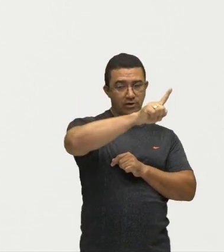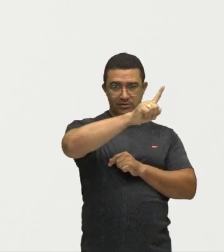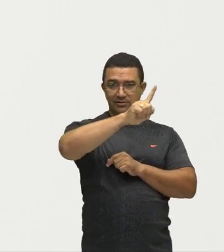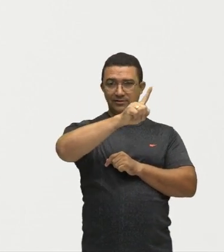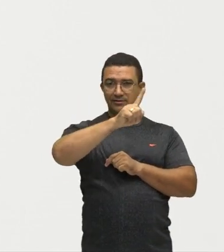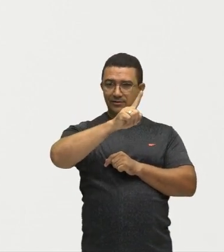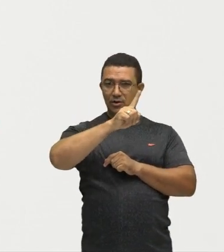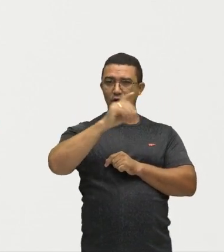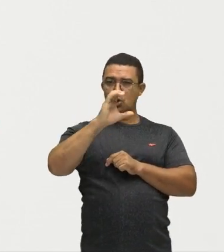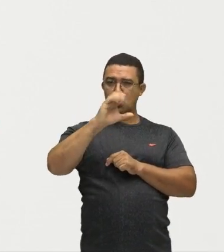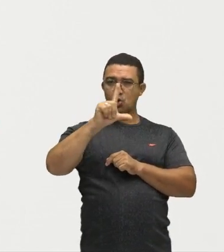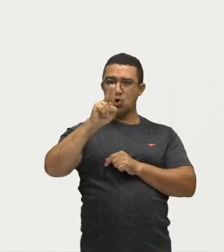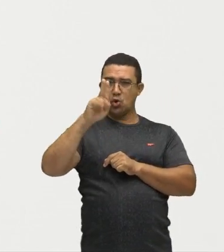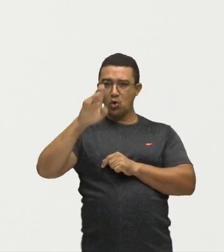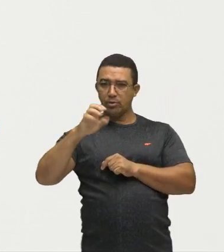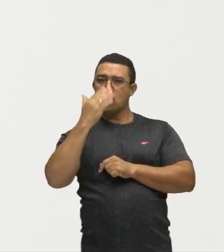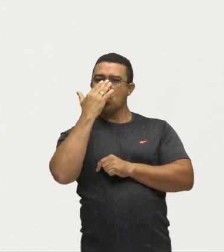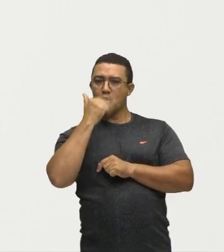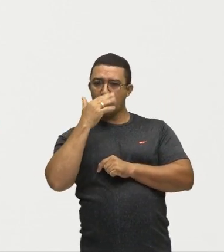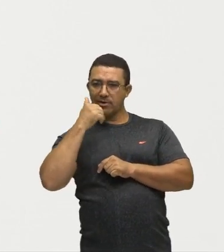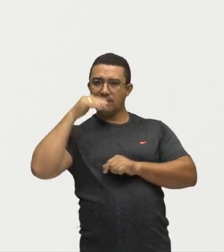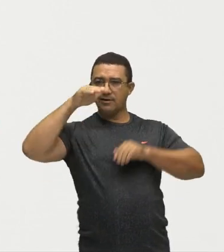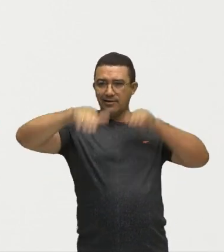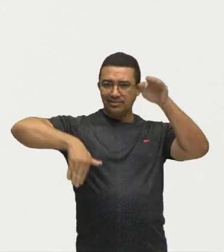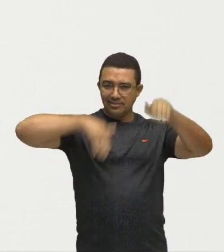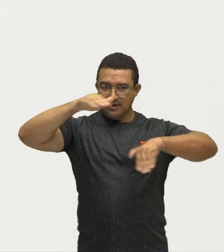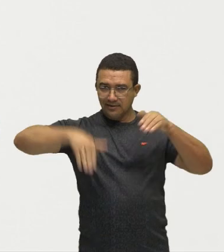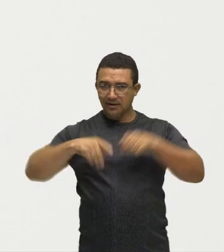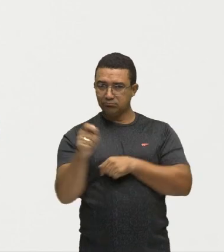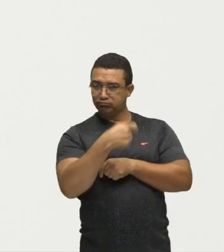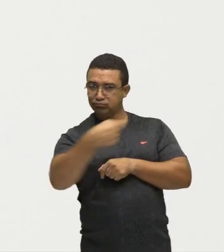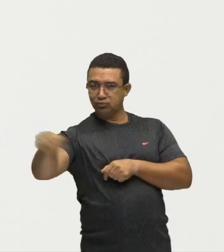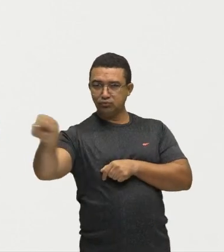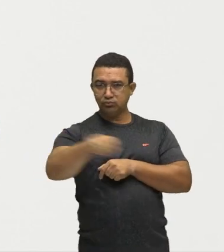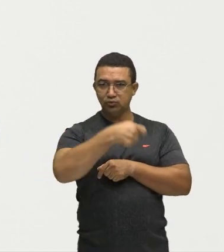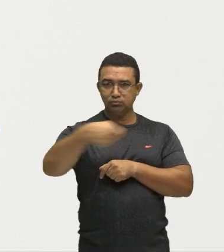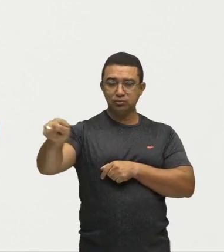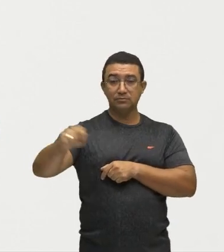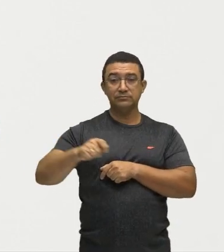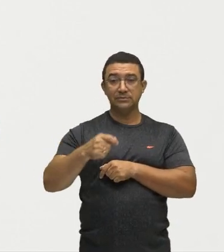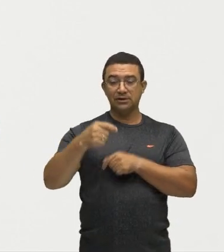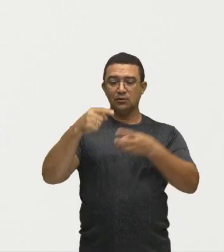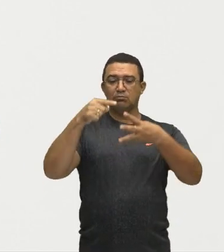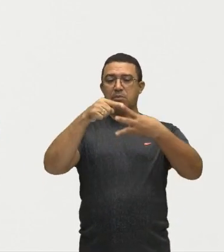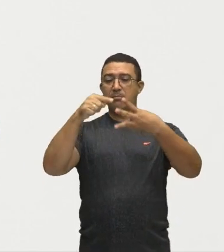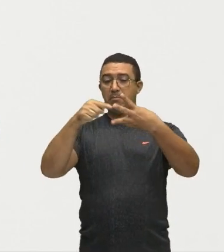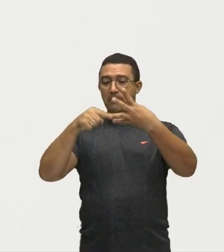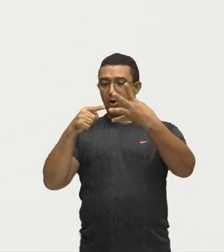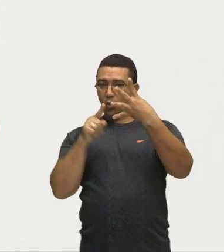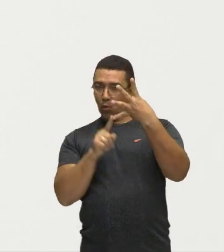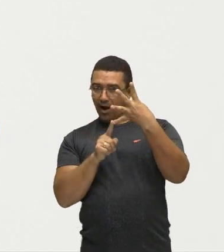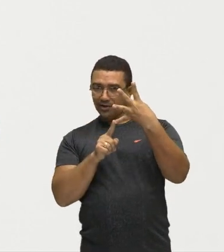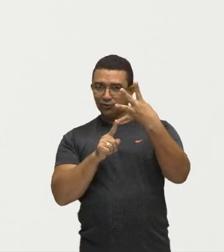corri, nadei e joguei tênis. Período composto de 4 orações. Muito